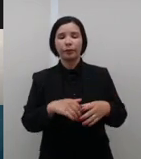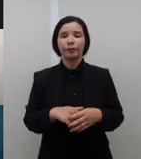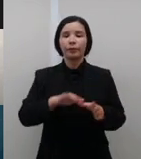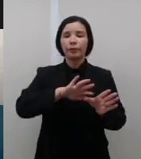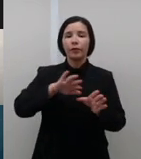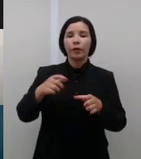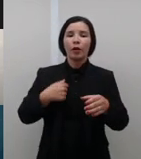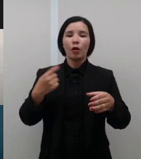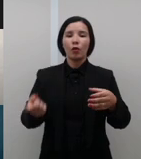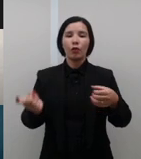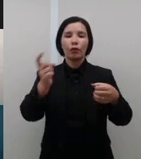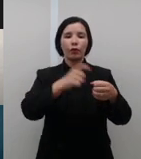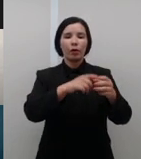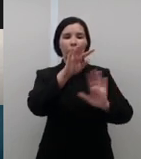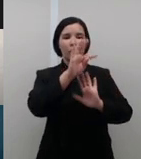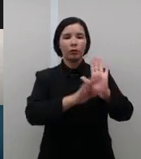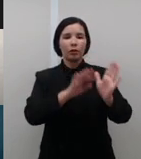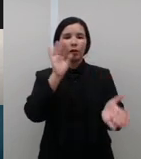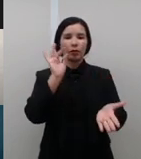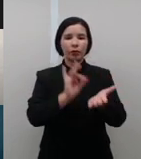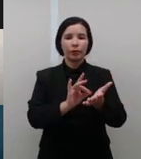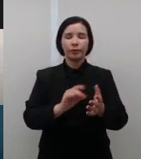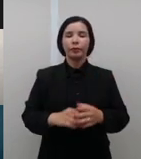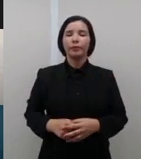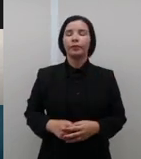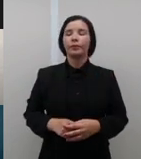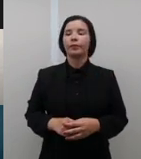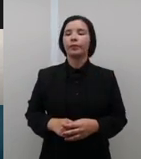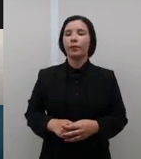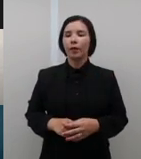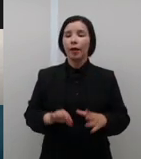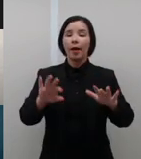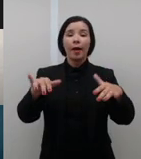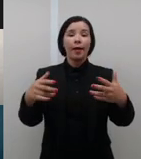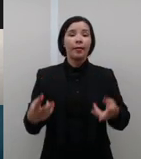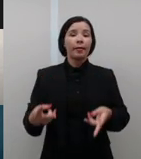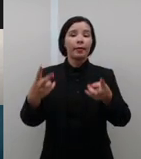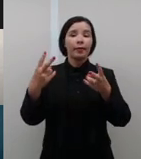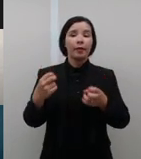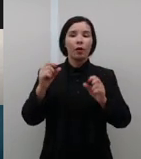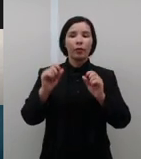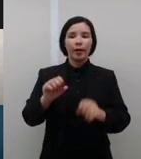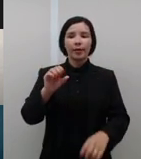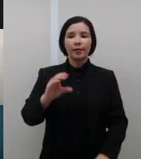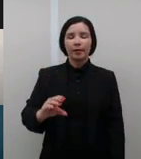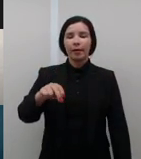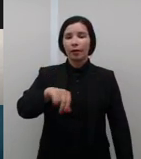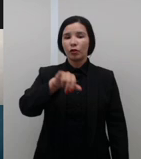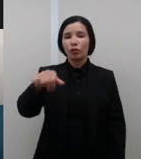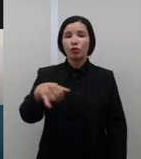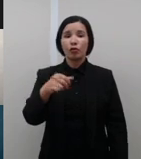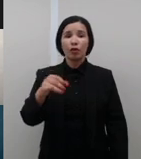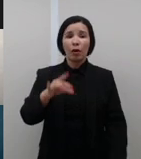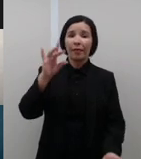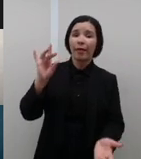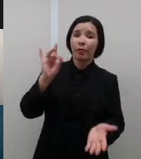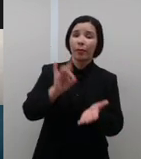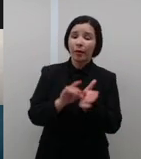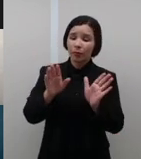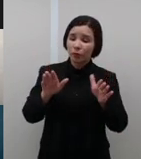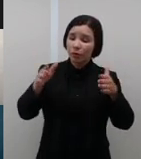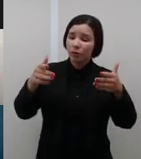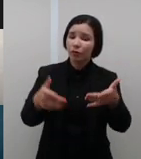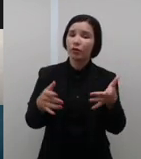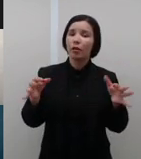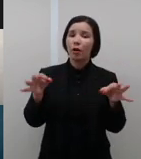texto. Verifica-se, portanto, que o entendimento do CNJ foi exatamente no mesmo sentido da conclusão acima